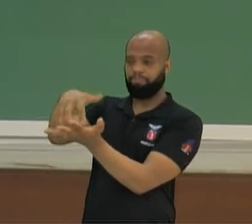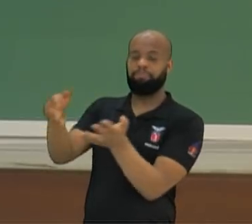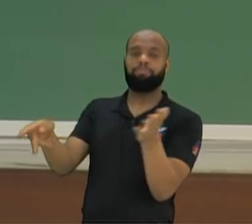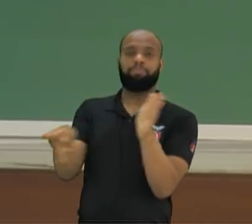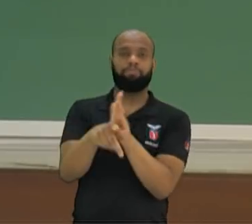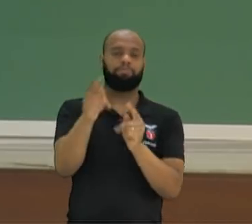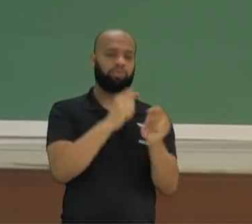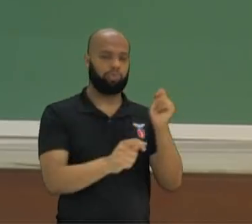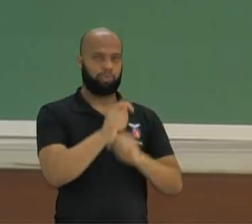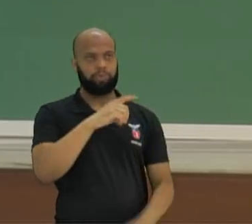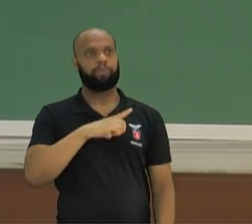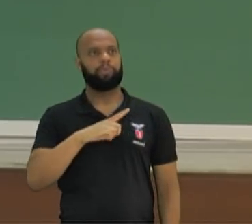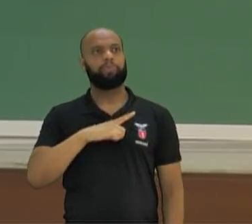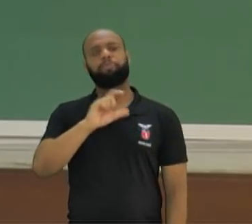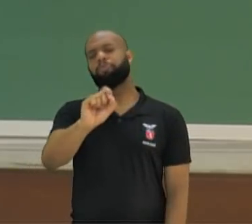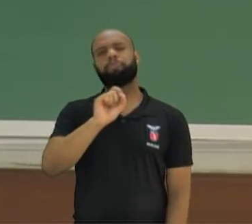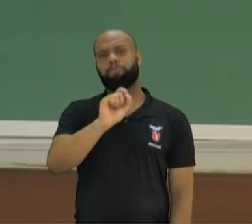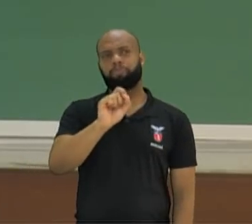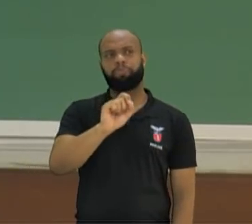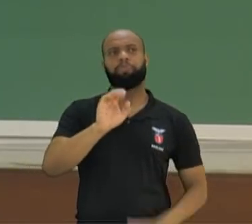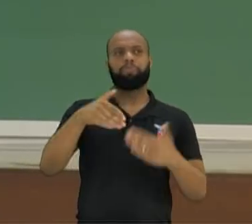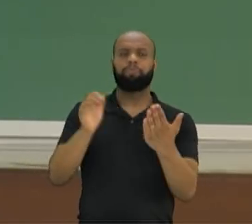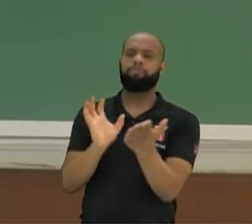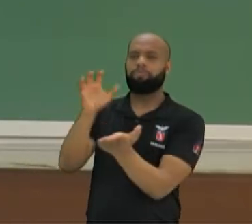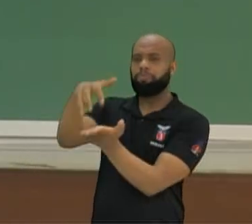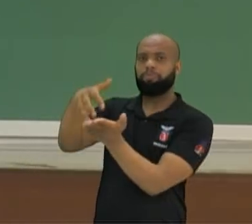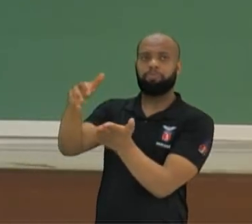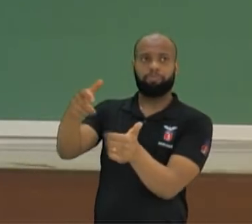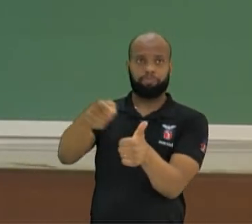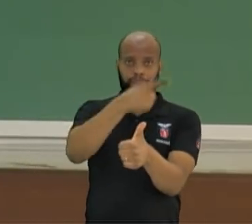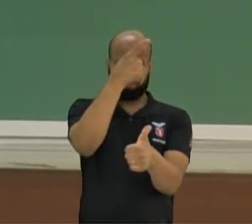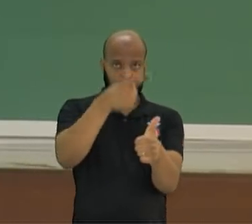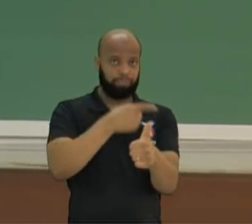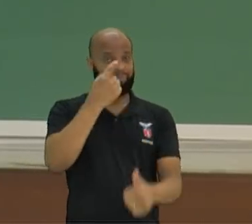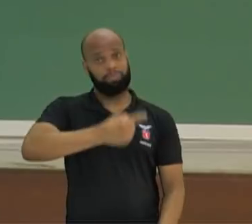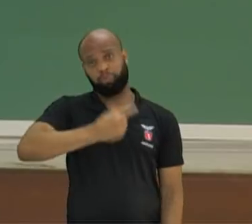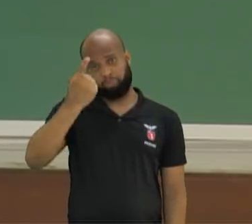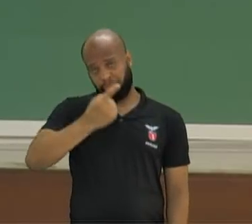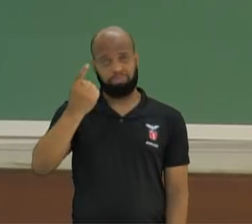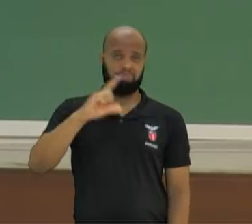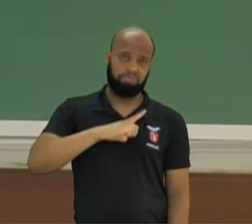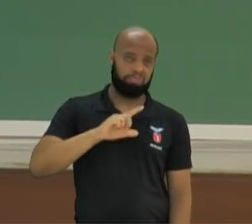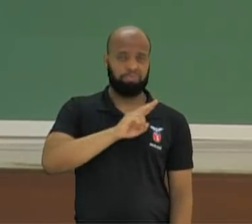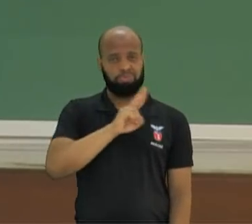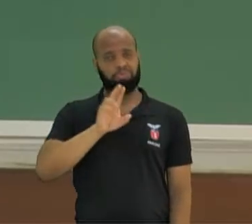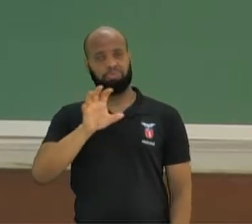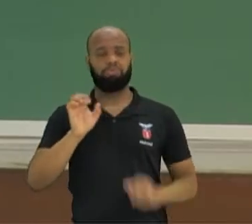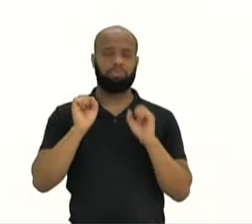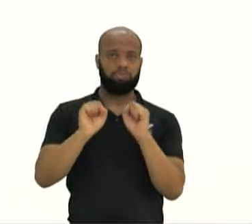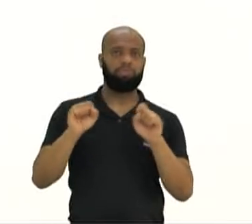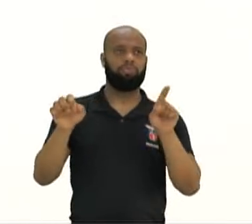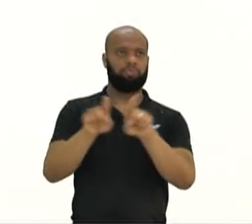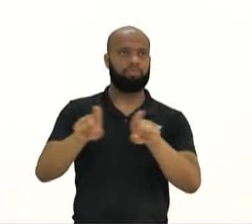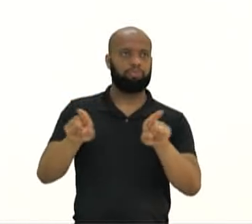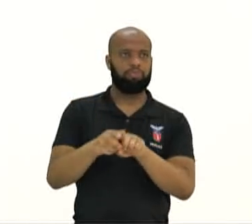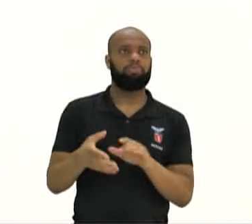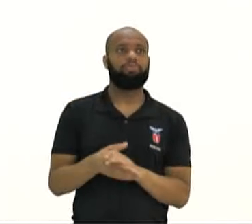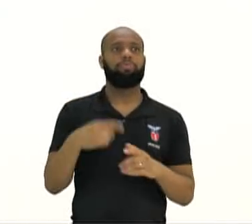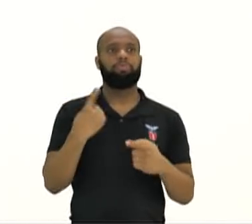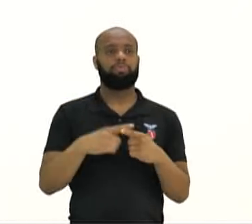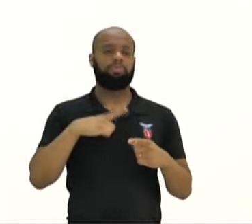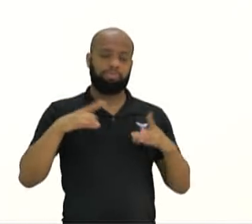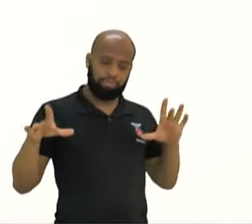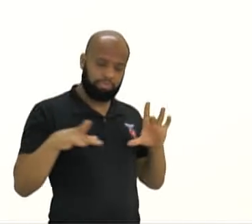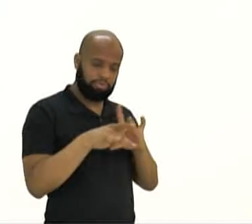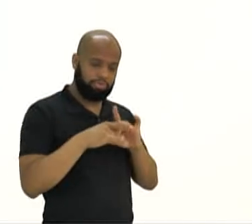da economia. Então, vamos lá. Também chamado de setor primário, né? Ele está